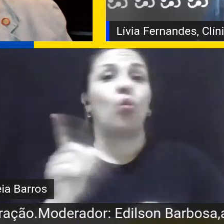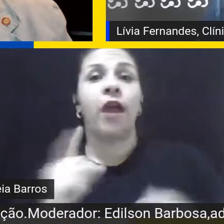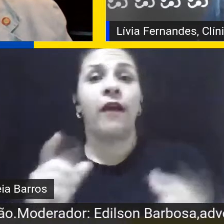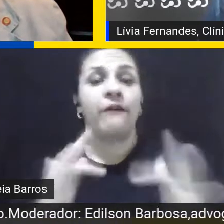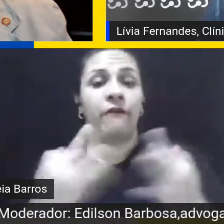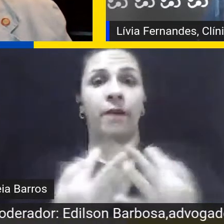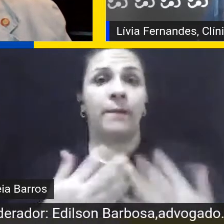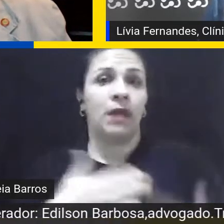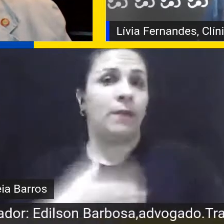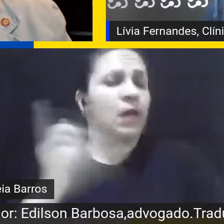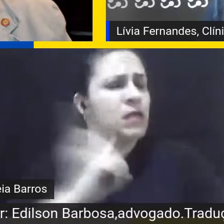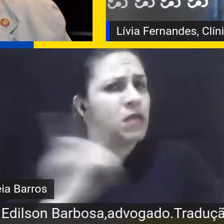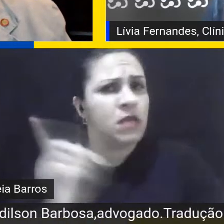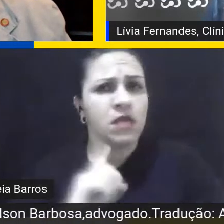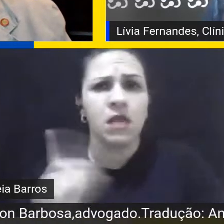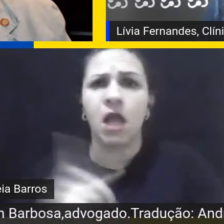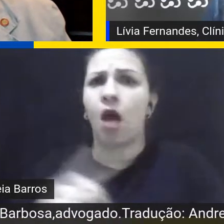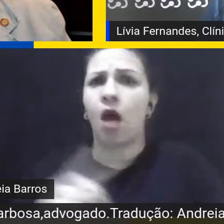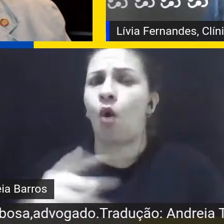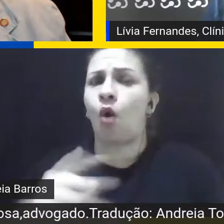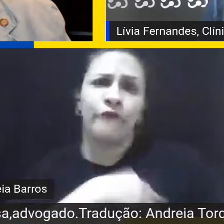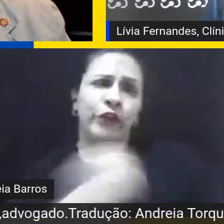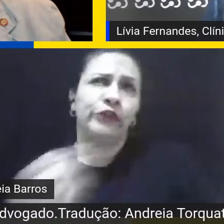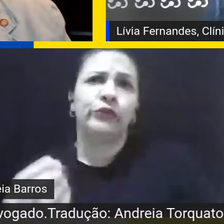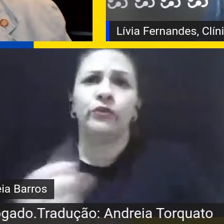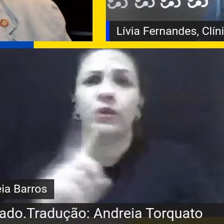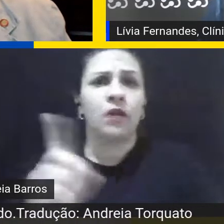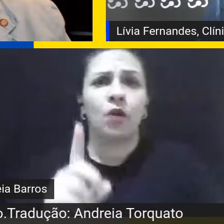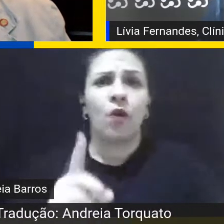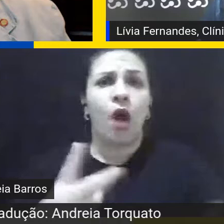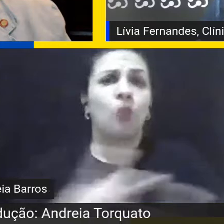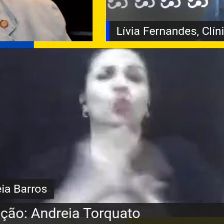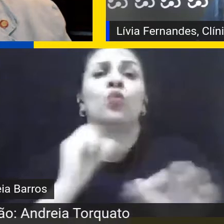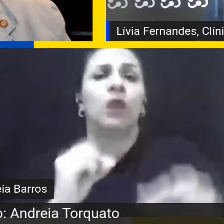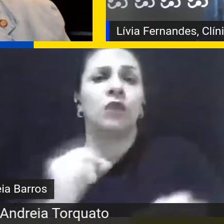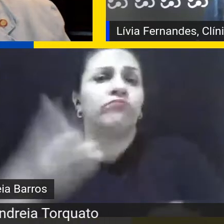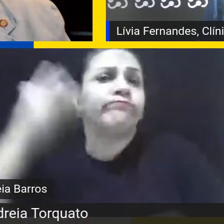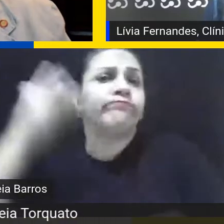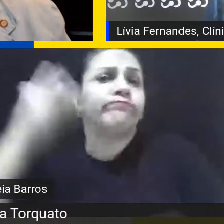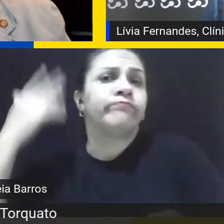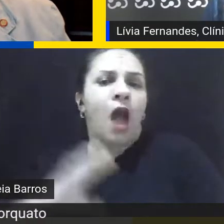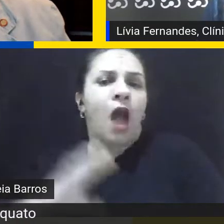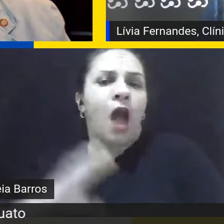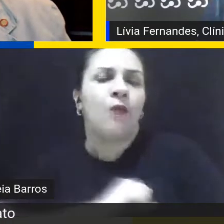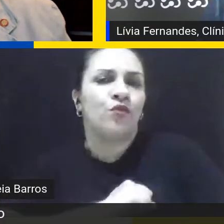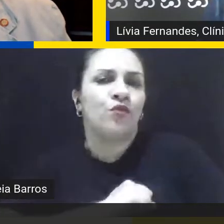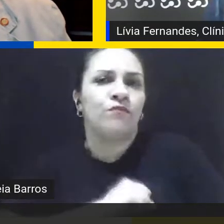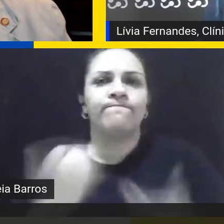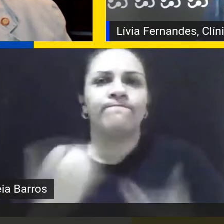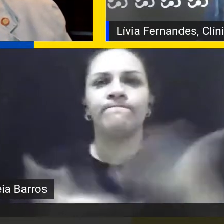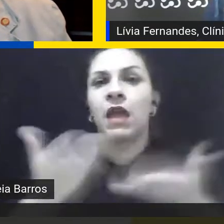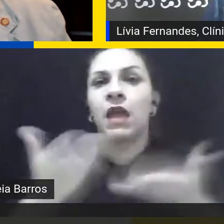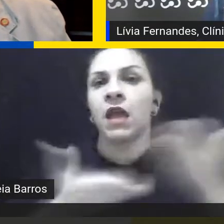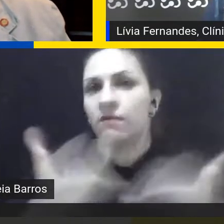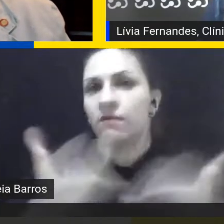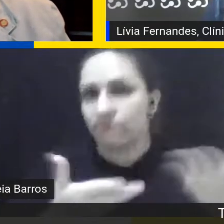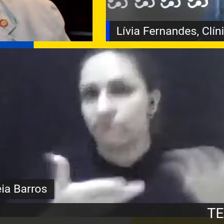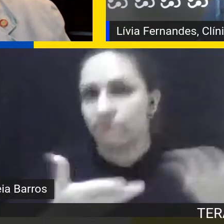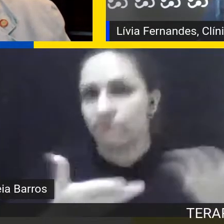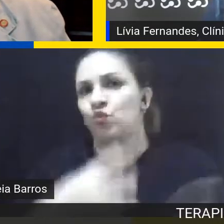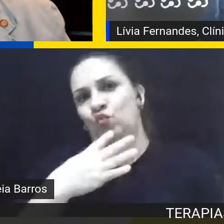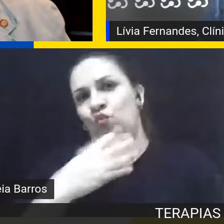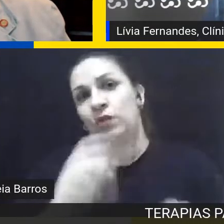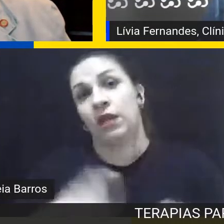não foi por filho, foi por amor. Foi por amor a paciente. Então, eu me formei